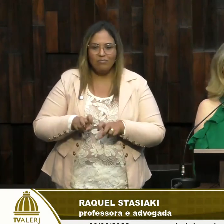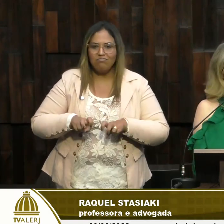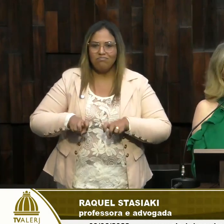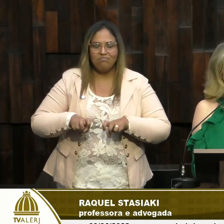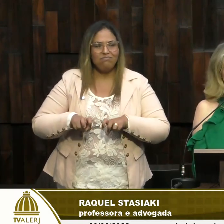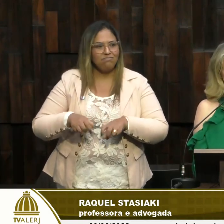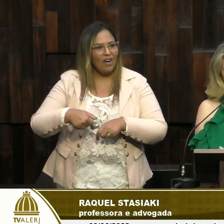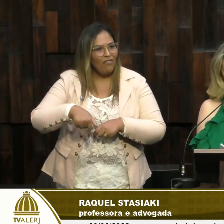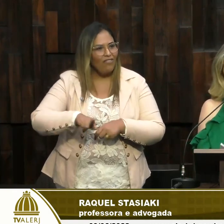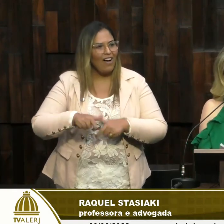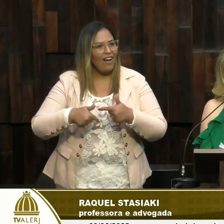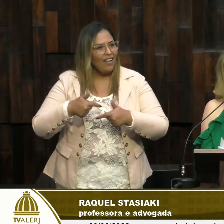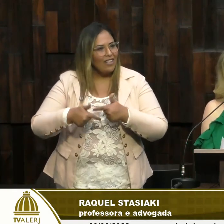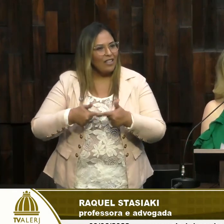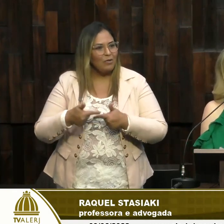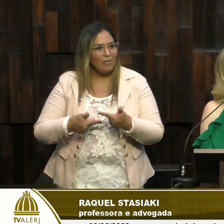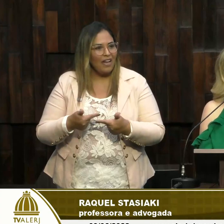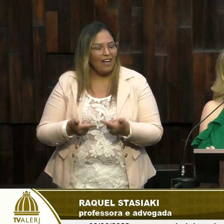exemplo,